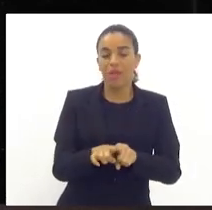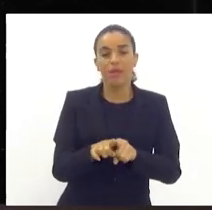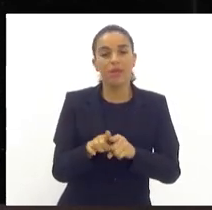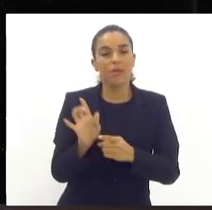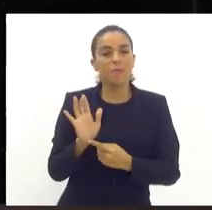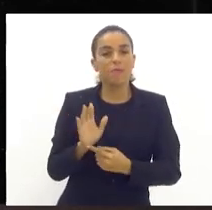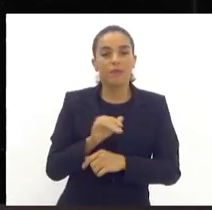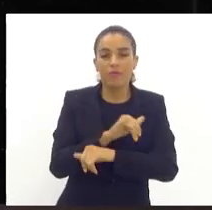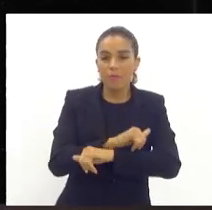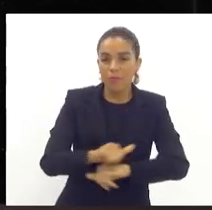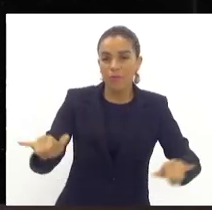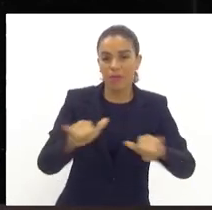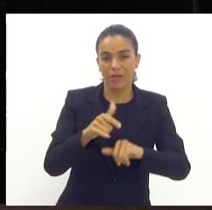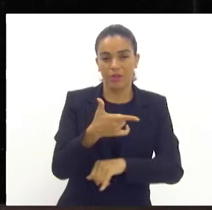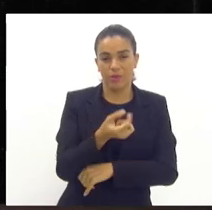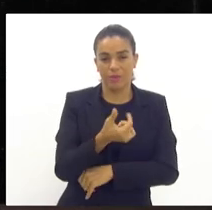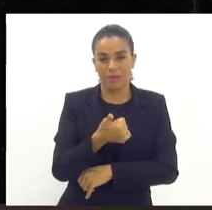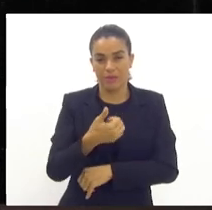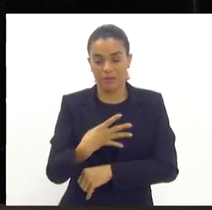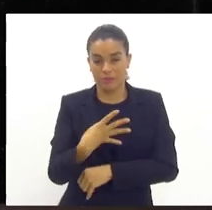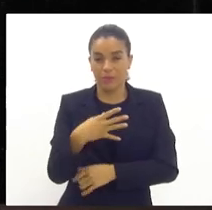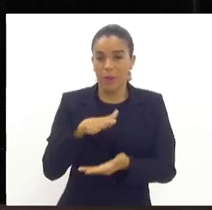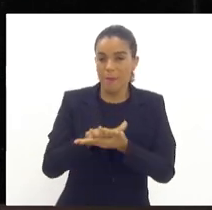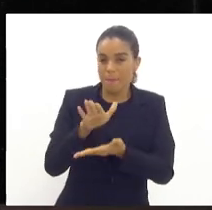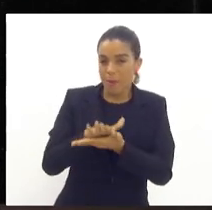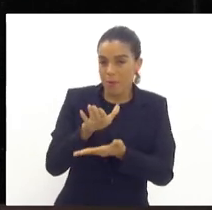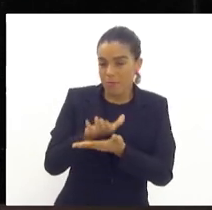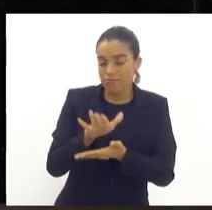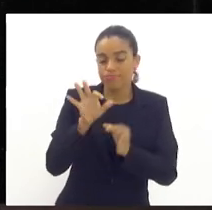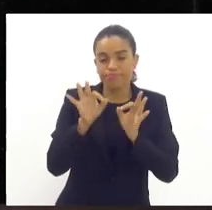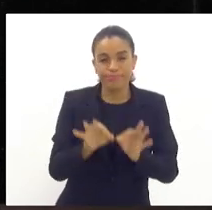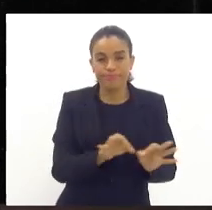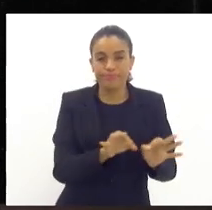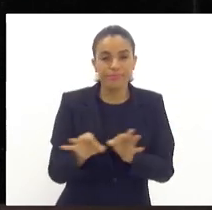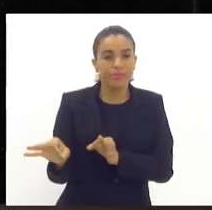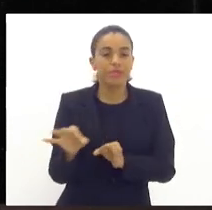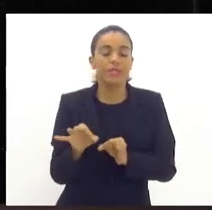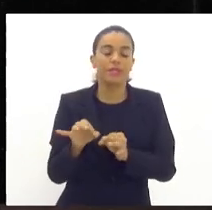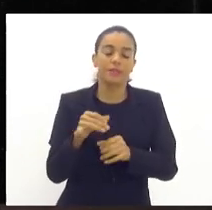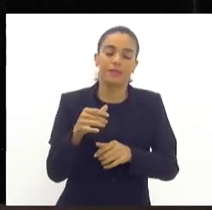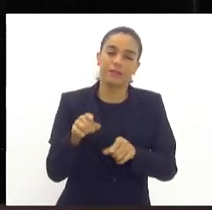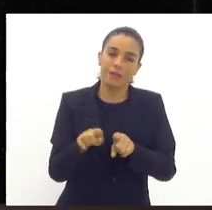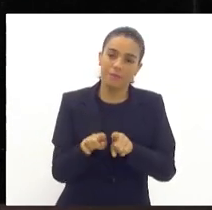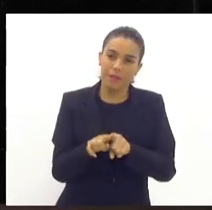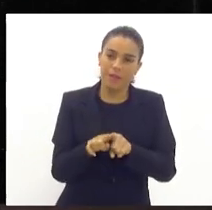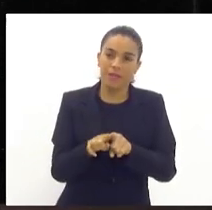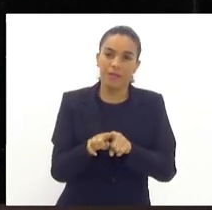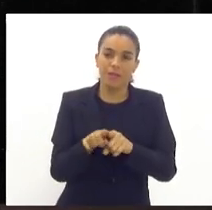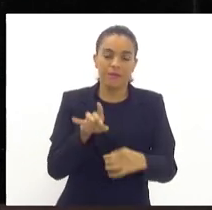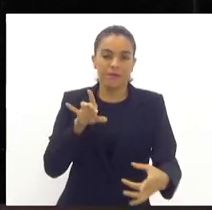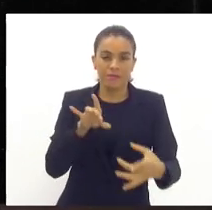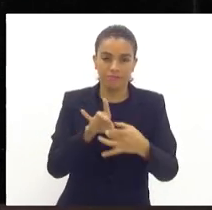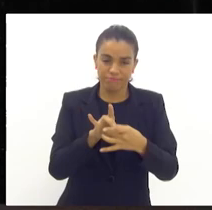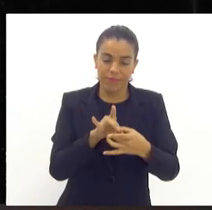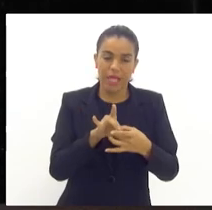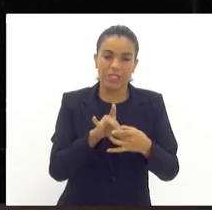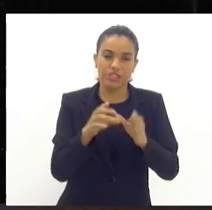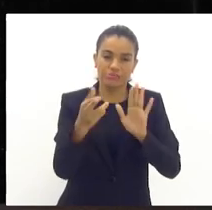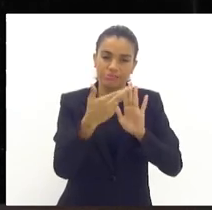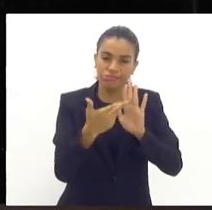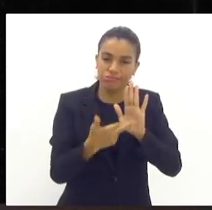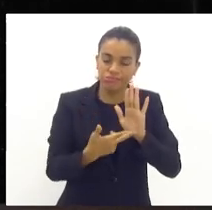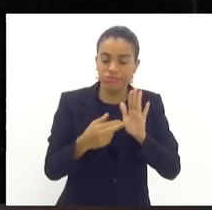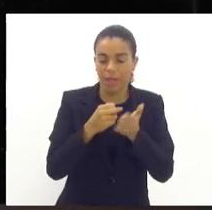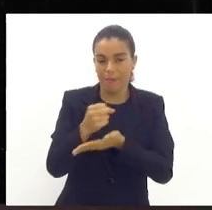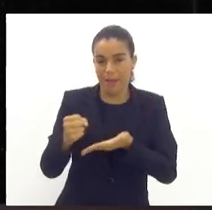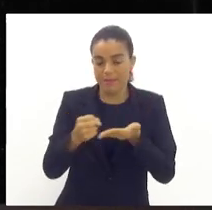em 2014, ou a publicação oficial do mesmo teor que efetivamente sucederá e terá as diretrizes básicas.